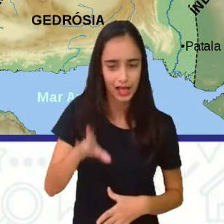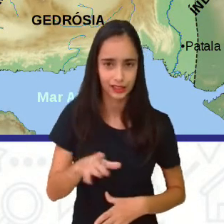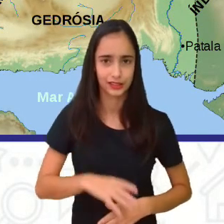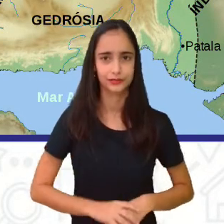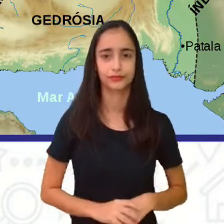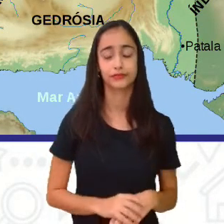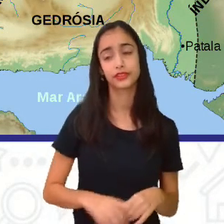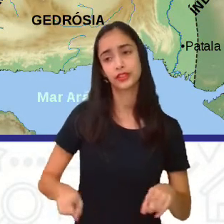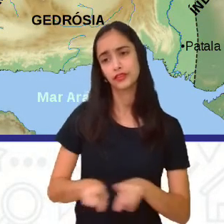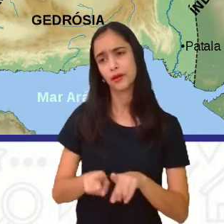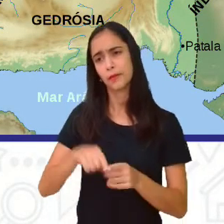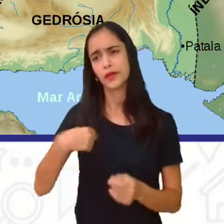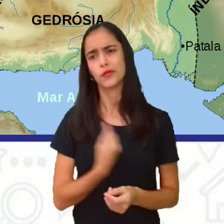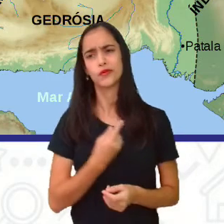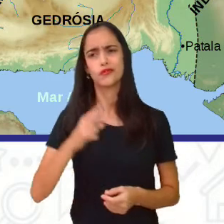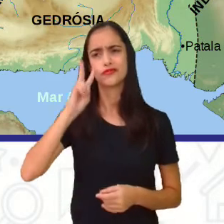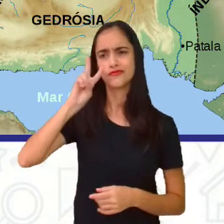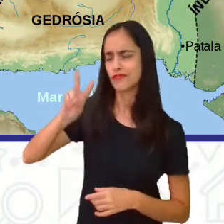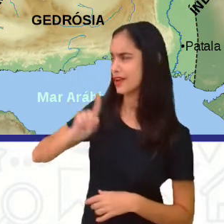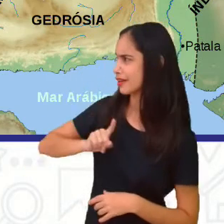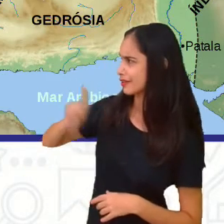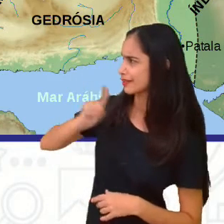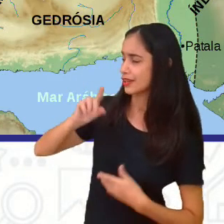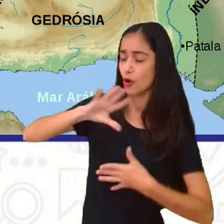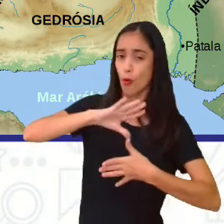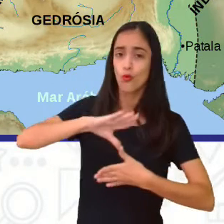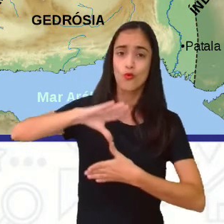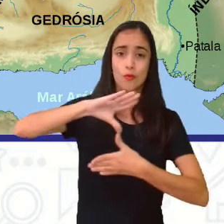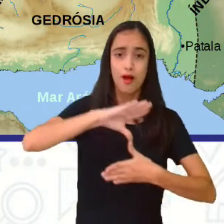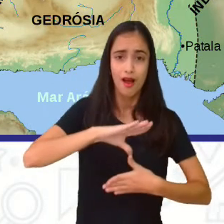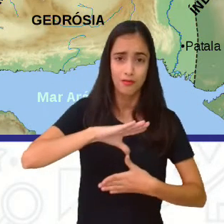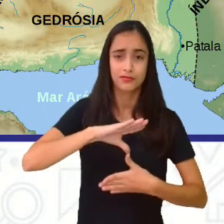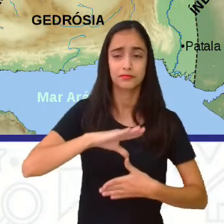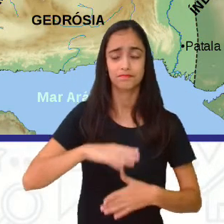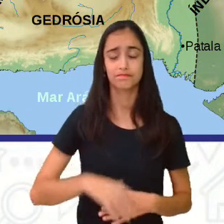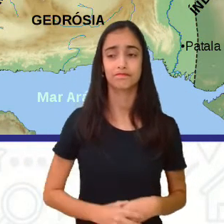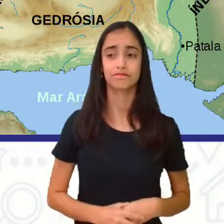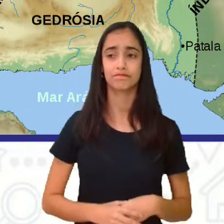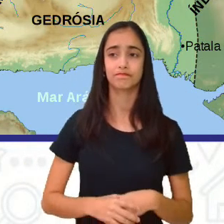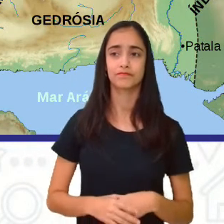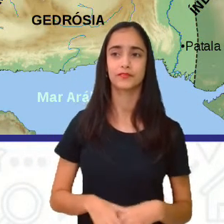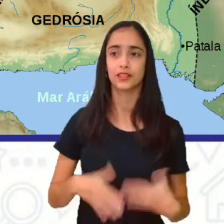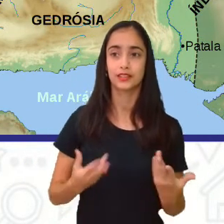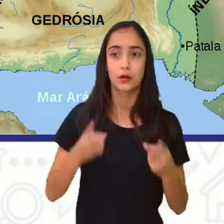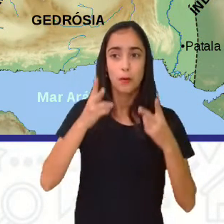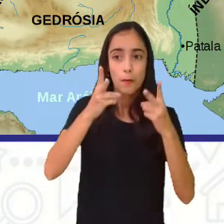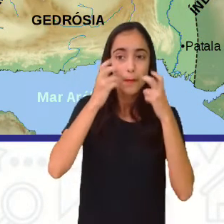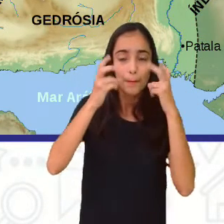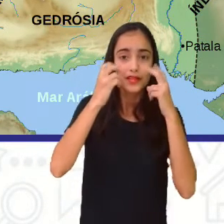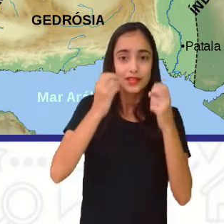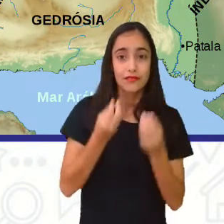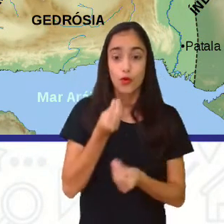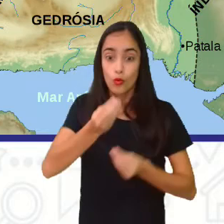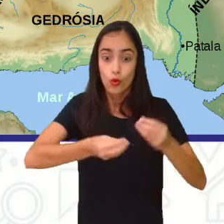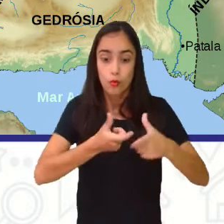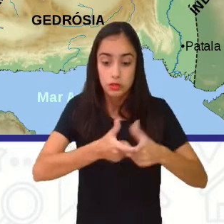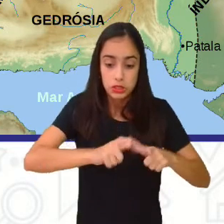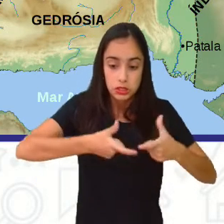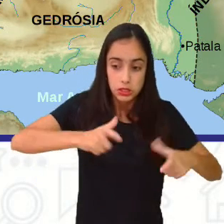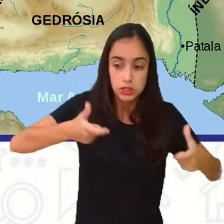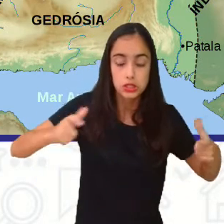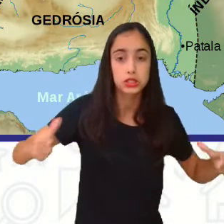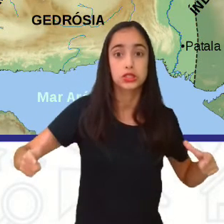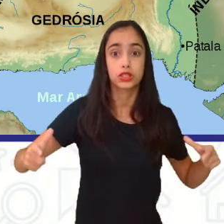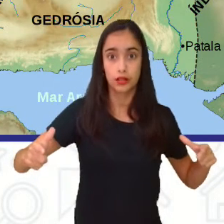um mapa, né, do Império Aquemênida. Então veja aqui, ó, a grandiosidade desse império, né?